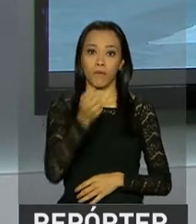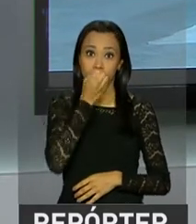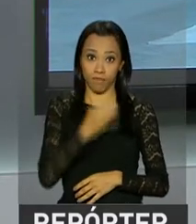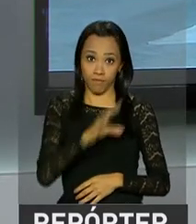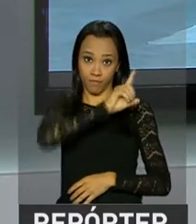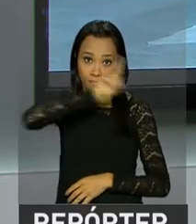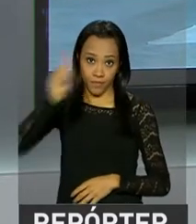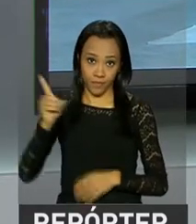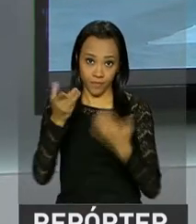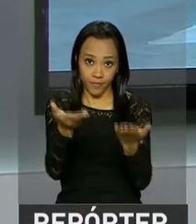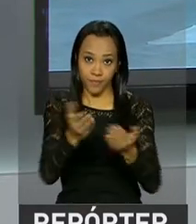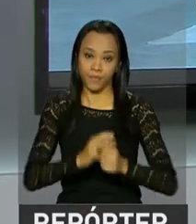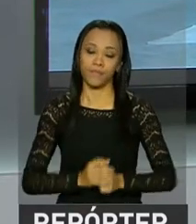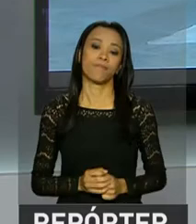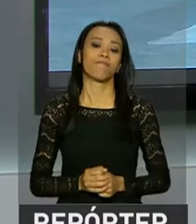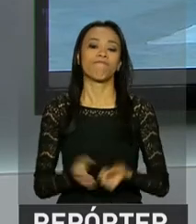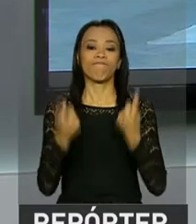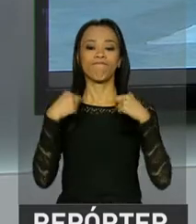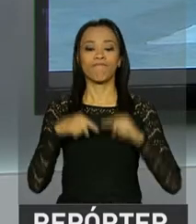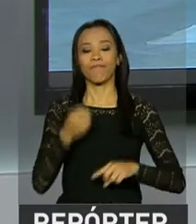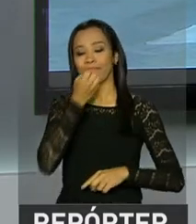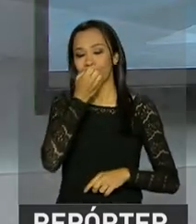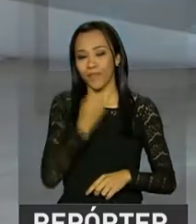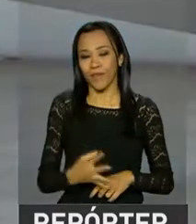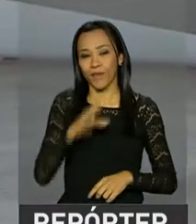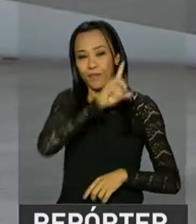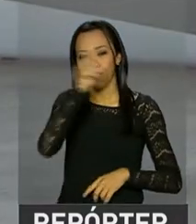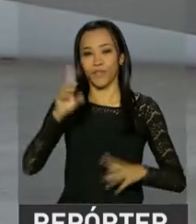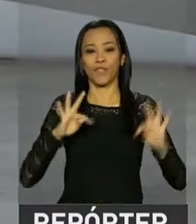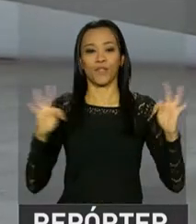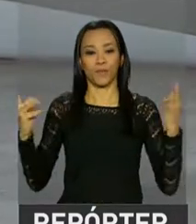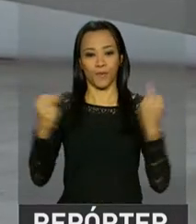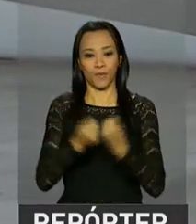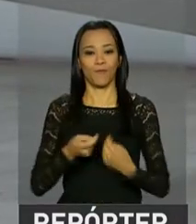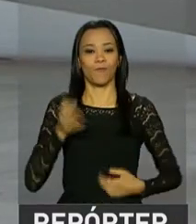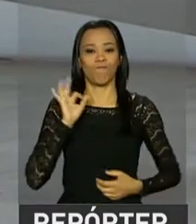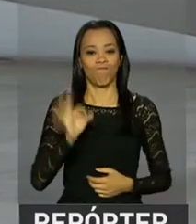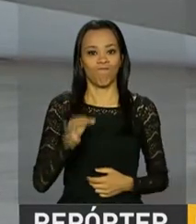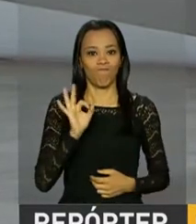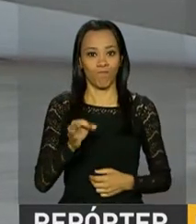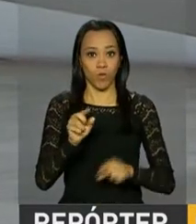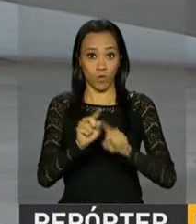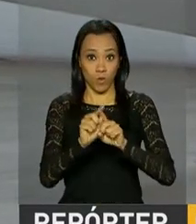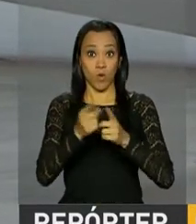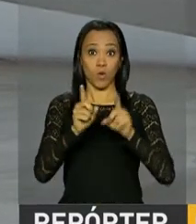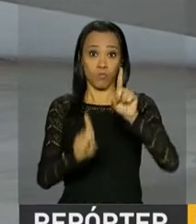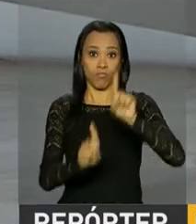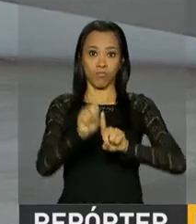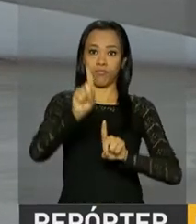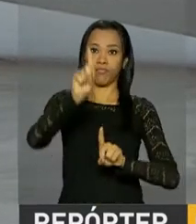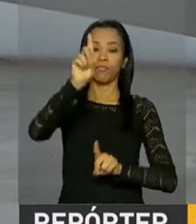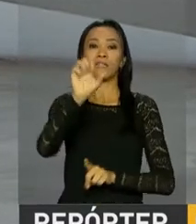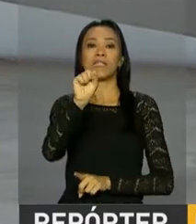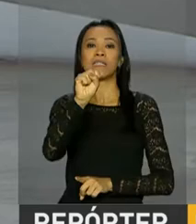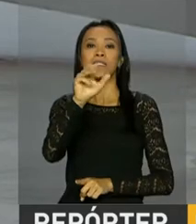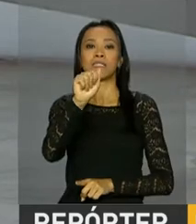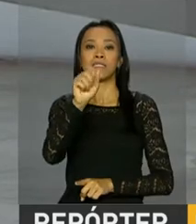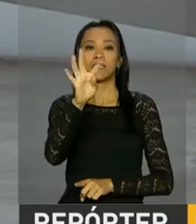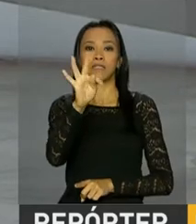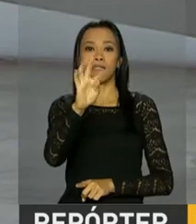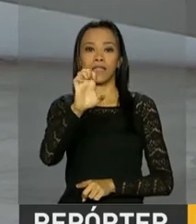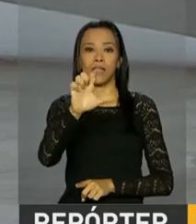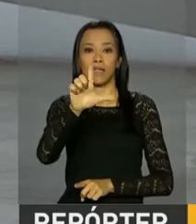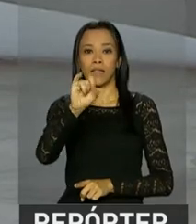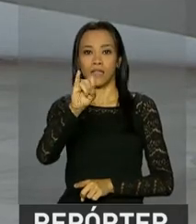dia bom dia leandro bom dia a todos é isso mesmo leandro satélite geoestacionário de defesa